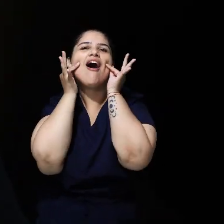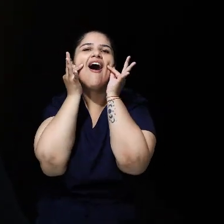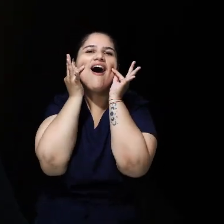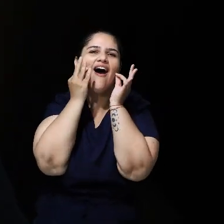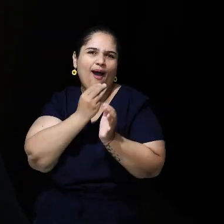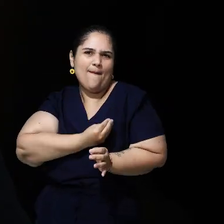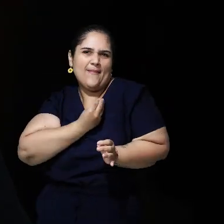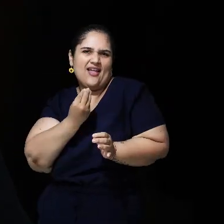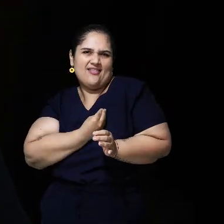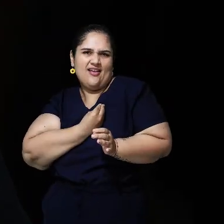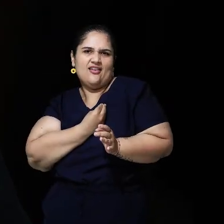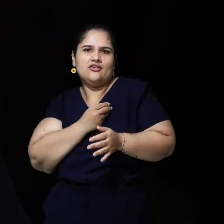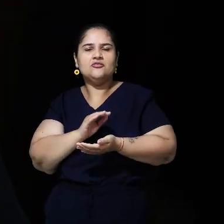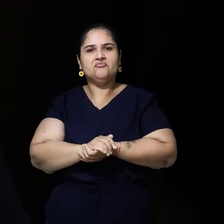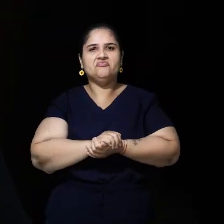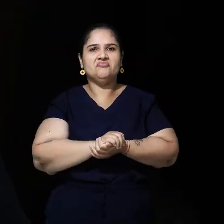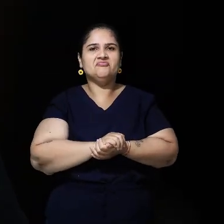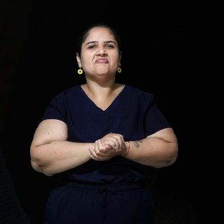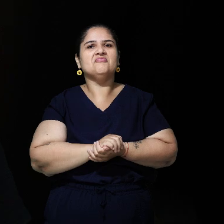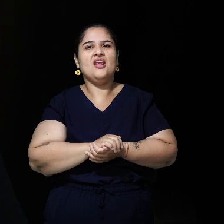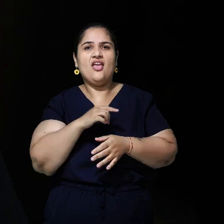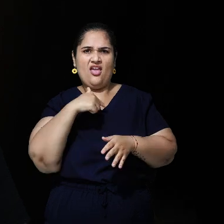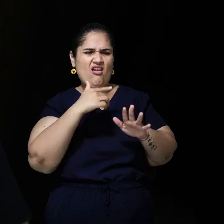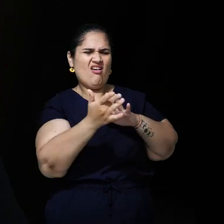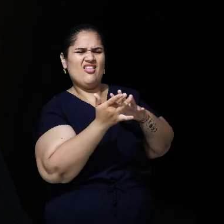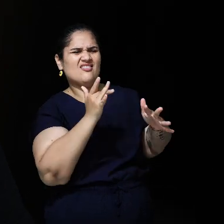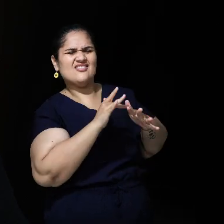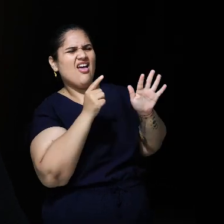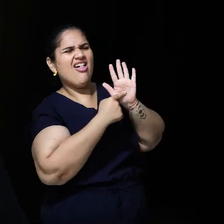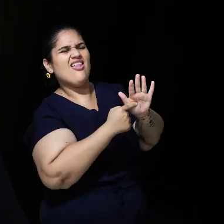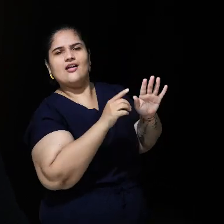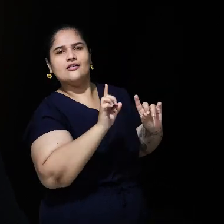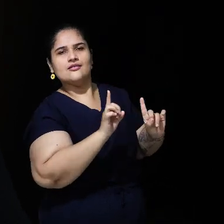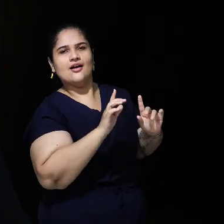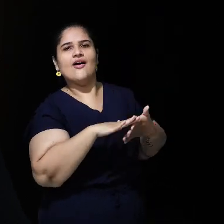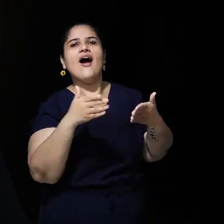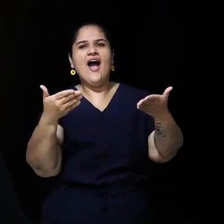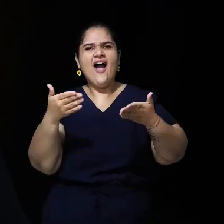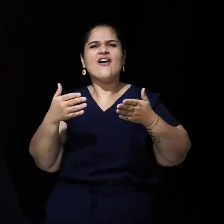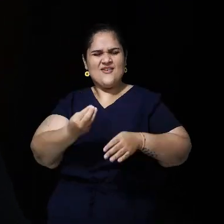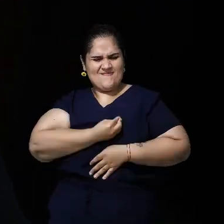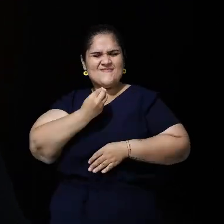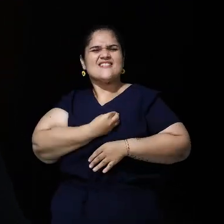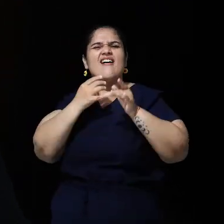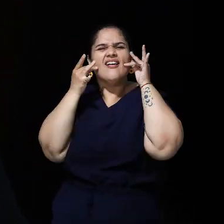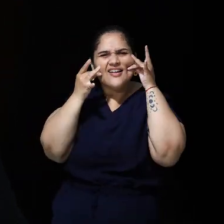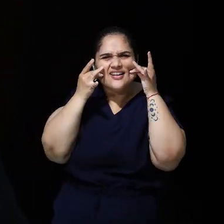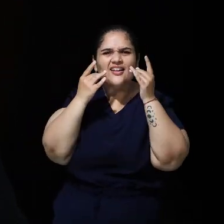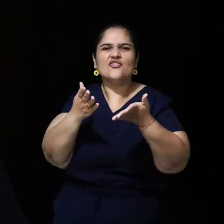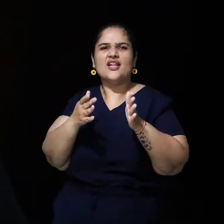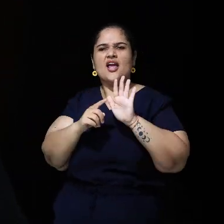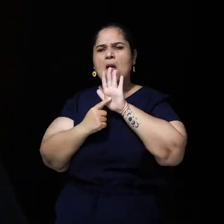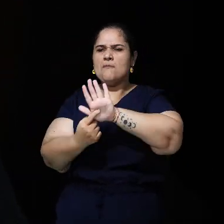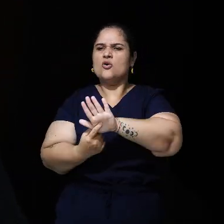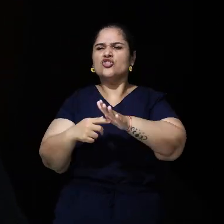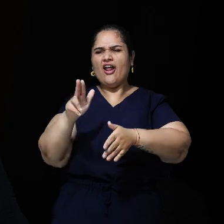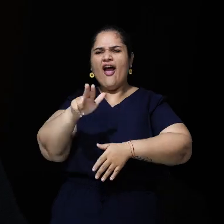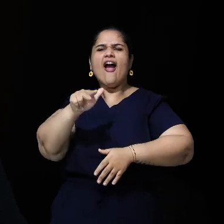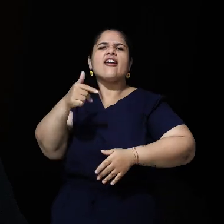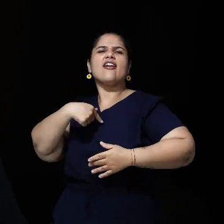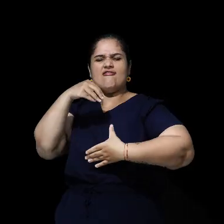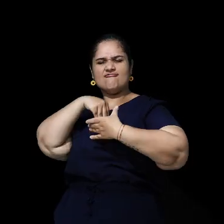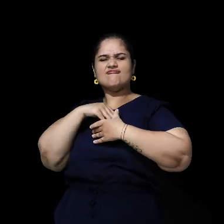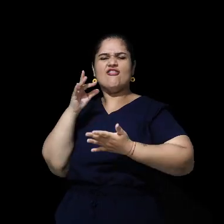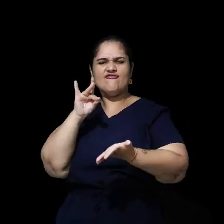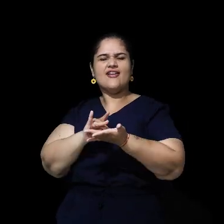fachada em relação ao que eu sou hoje. Então, a vida para mim é demonstrar quem você é de verdade, sem medo das pessoas que vão te